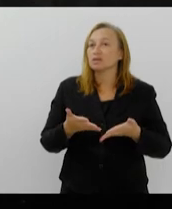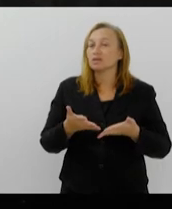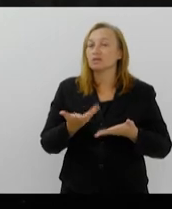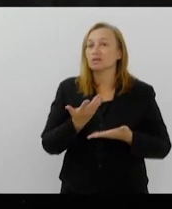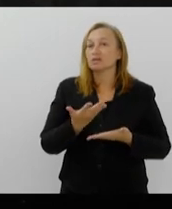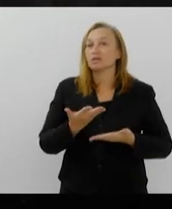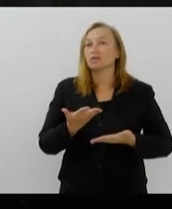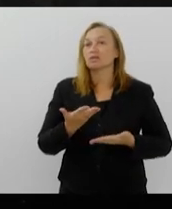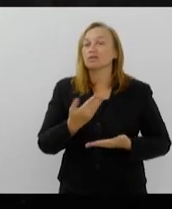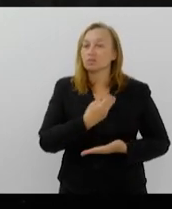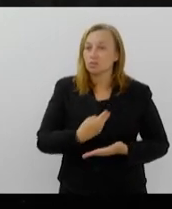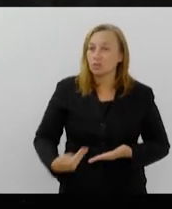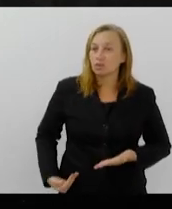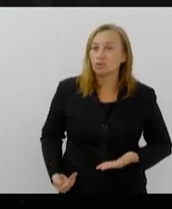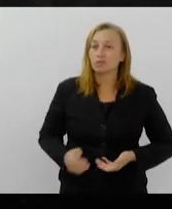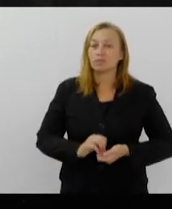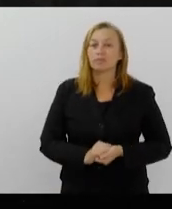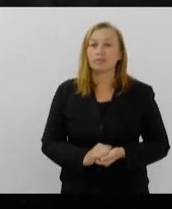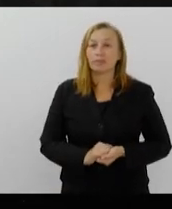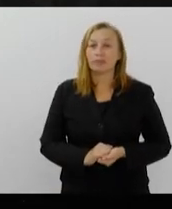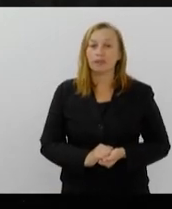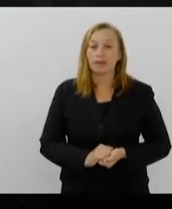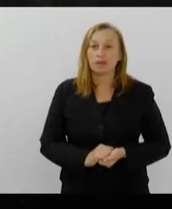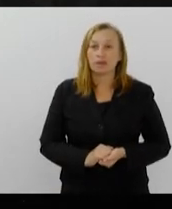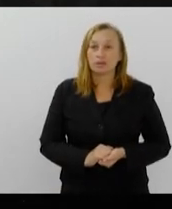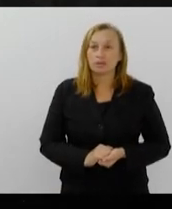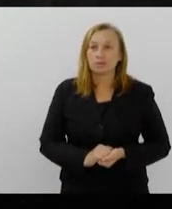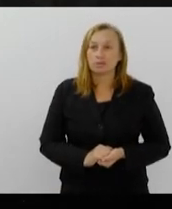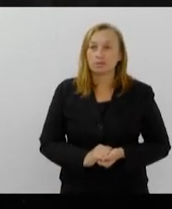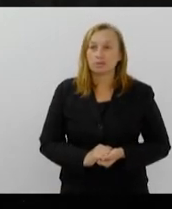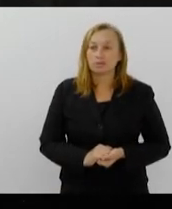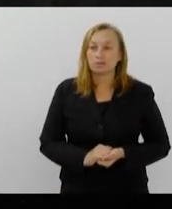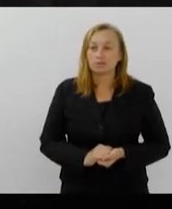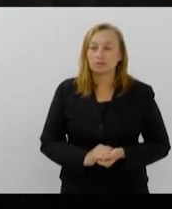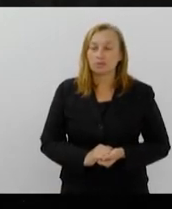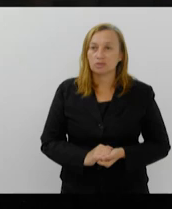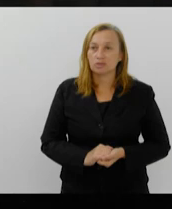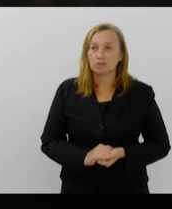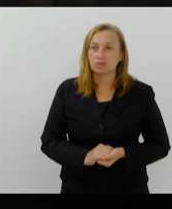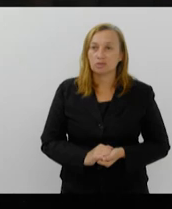públicas. Eu considero isso